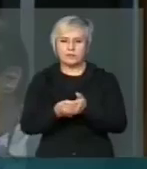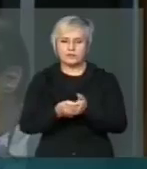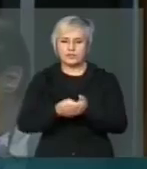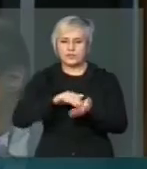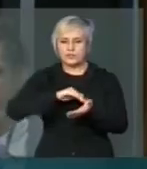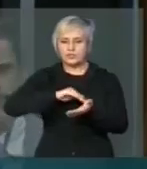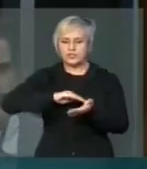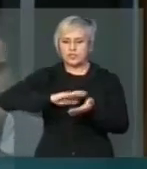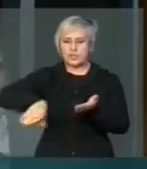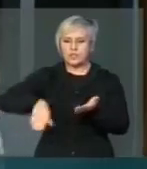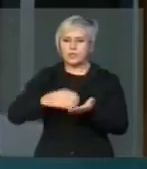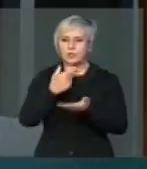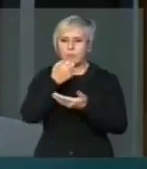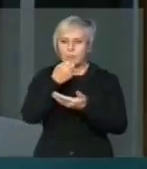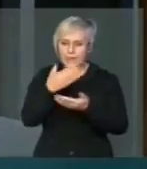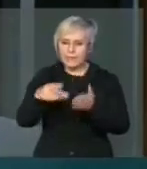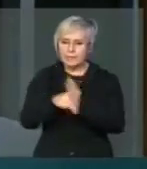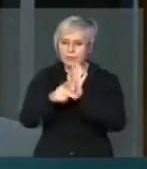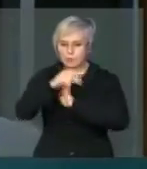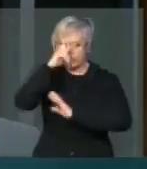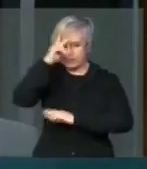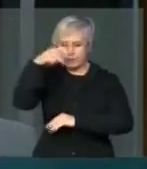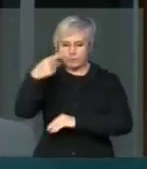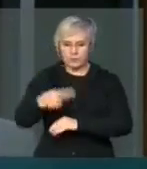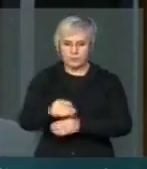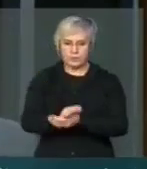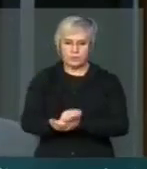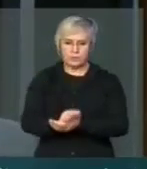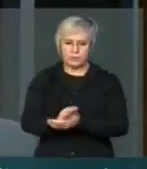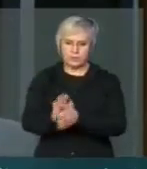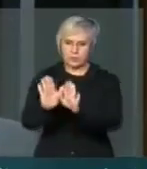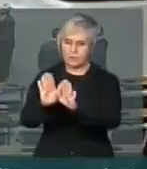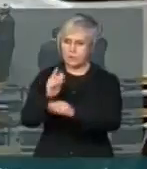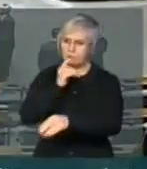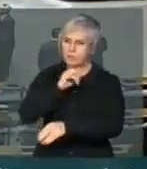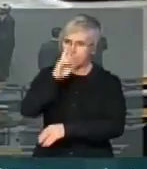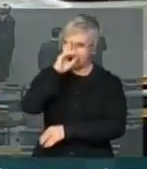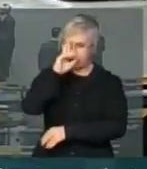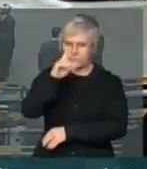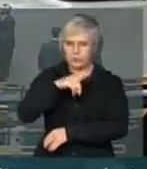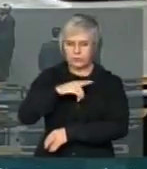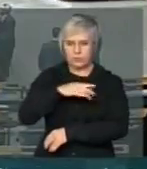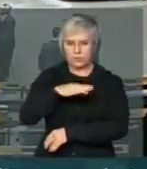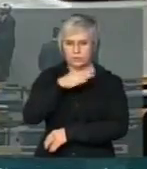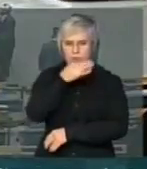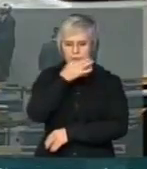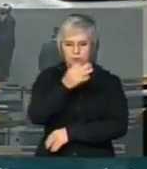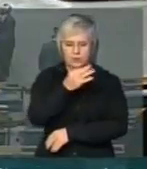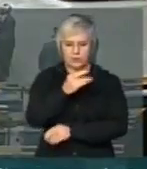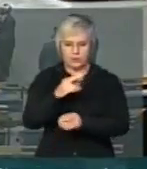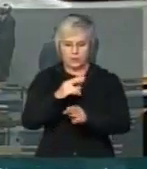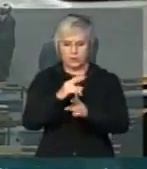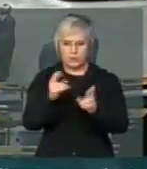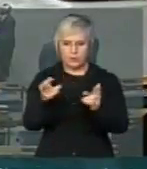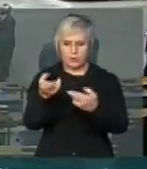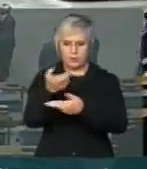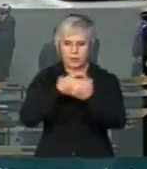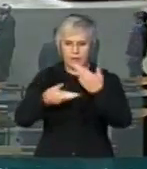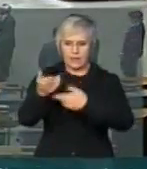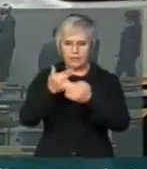valores e direitos de posse ou propriedade. Deputado, só para realçar, Vossa Excelência deu parecer para a Comissão de Relações Exteriores e está dando agora,